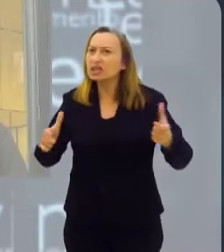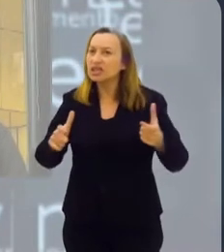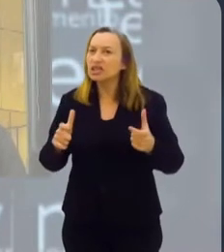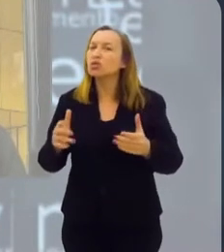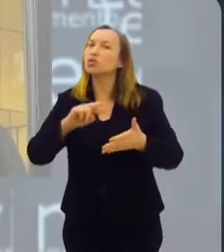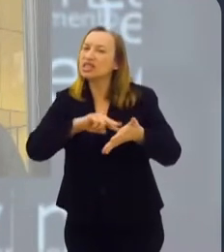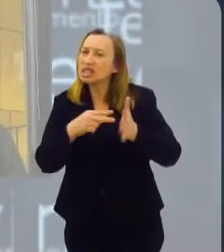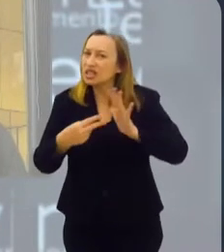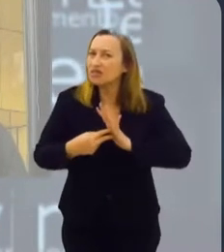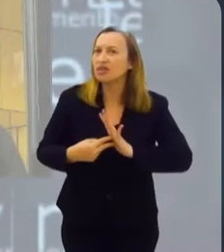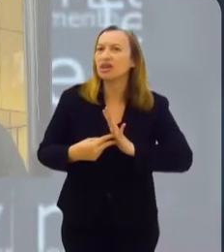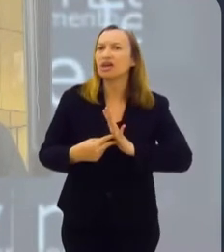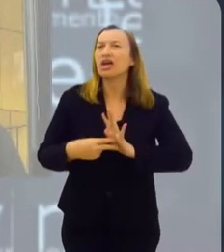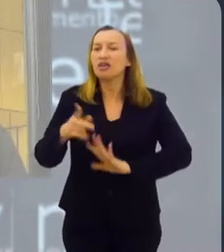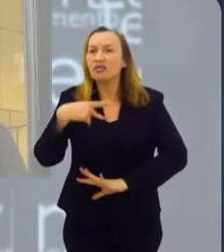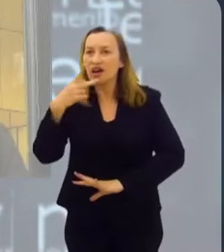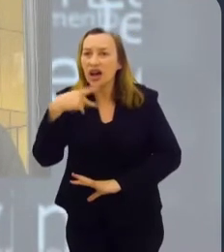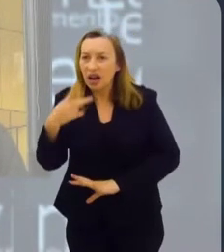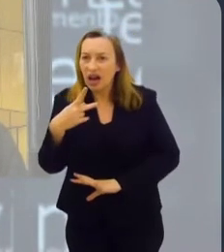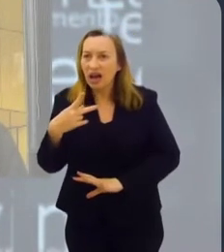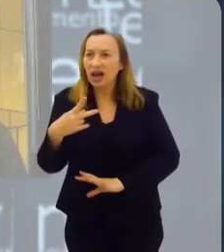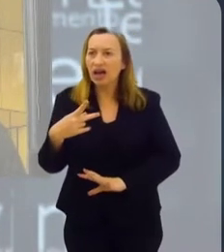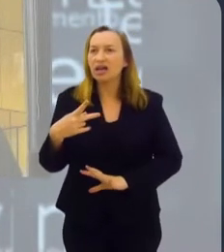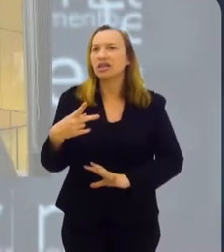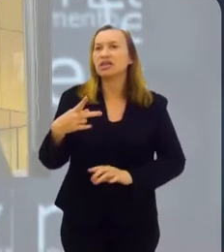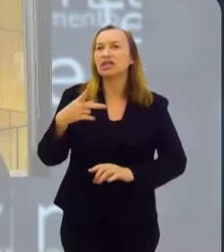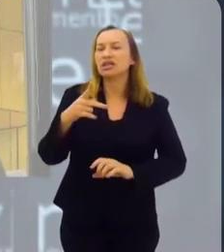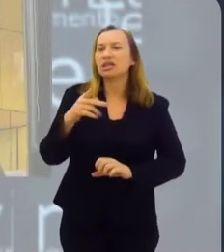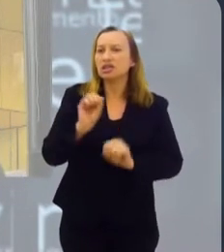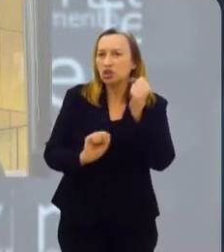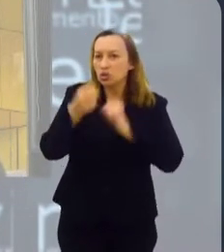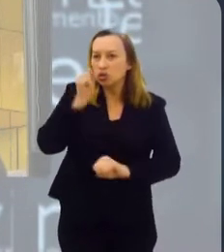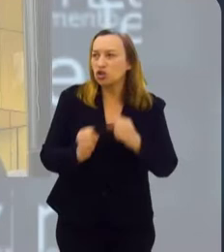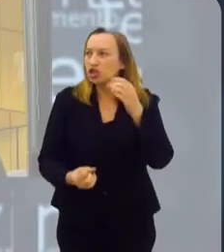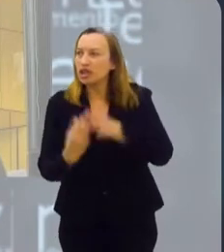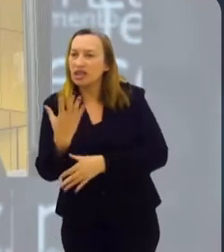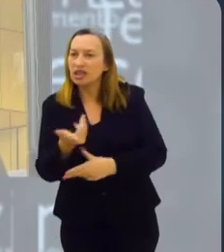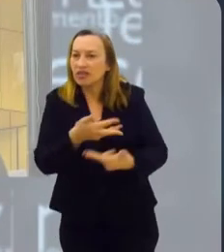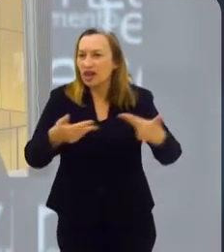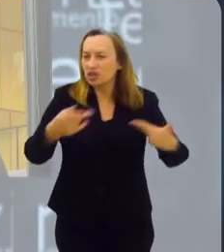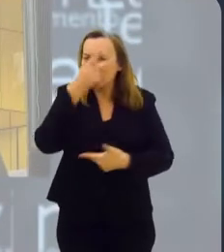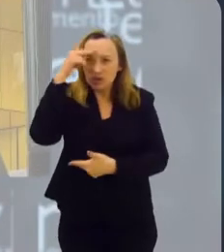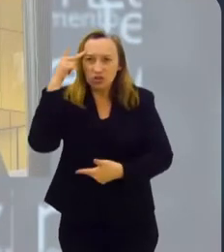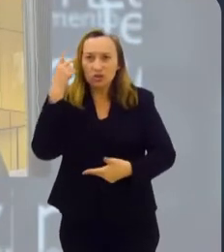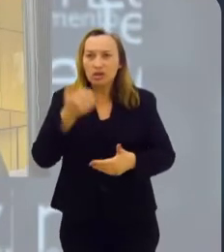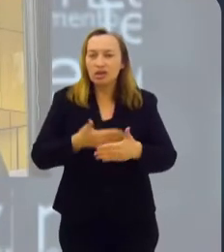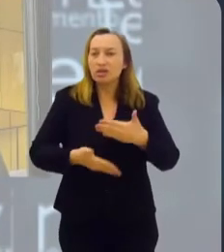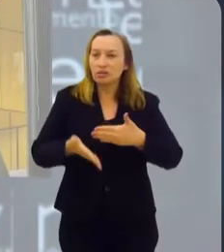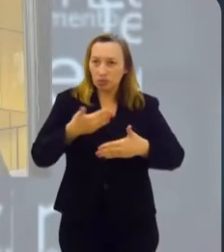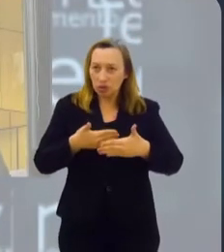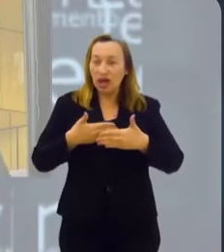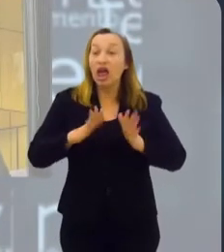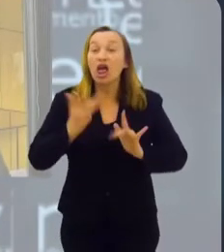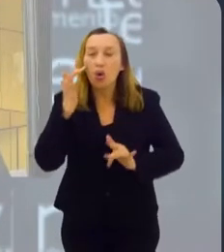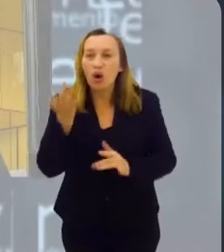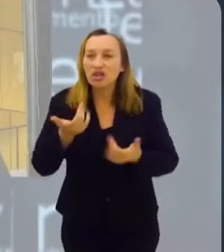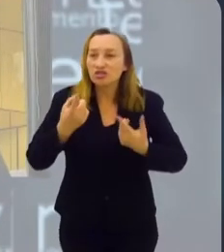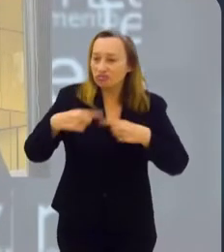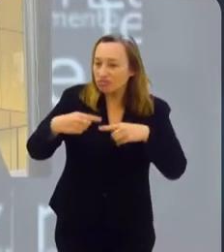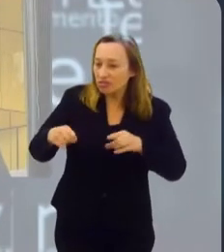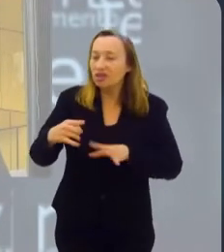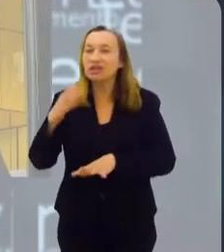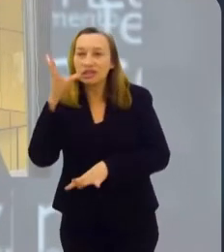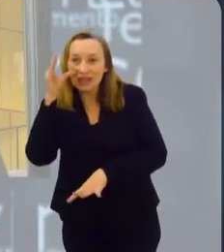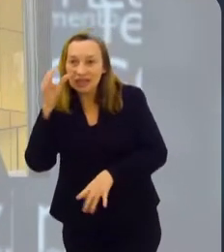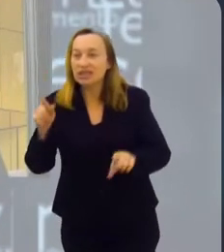tem a dimensão do que significa falar de indústria criativa, né? Tem muita gente por trás. Então, acho que é